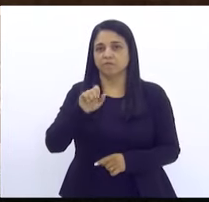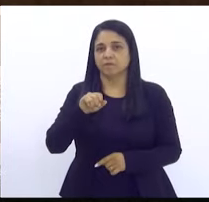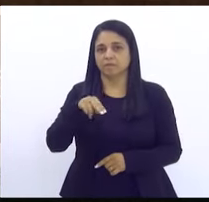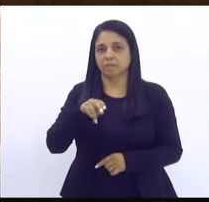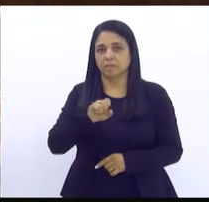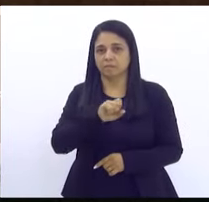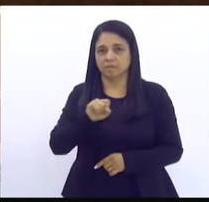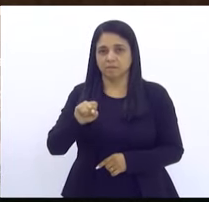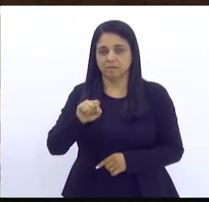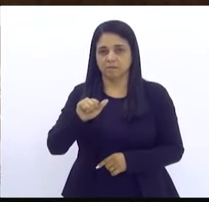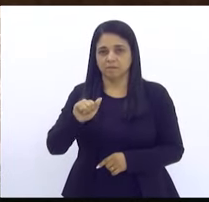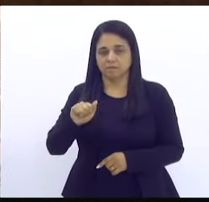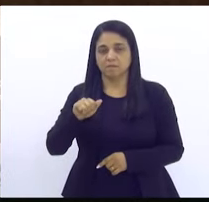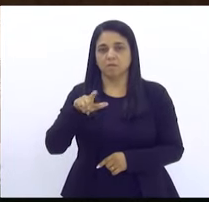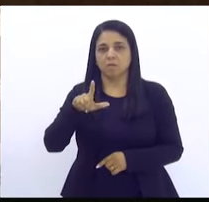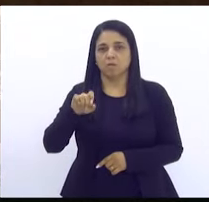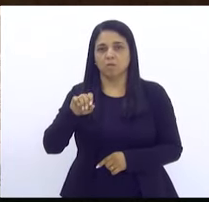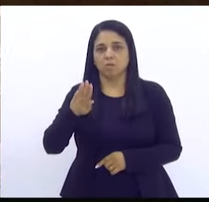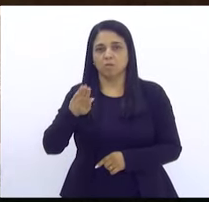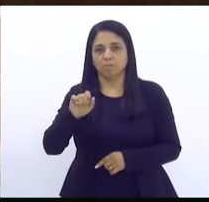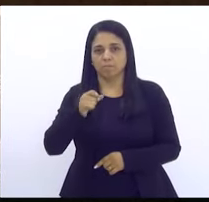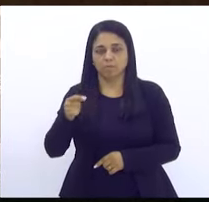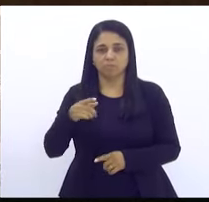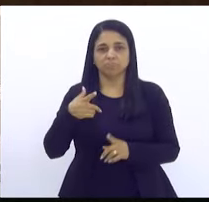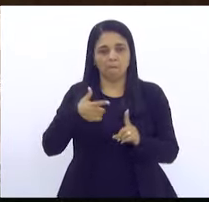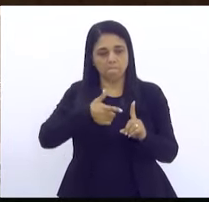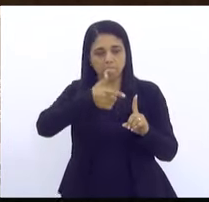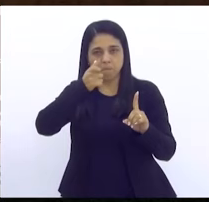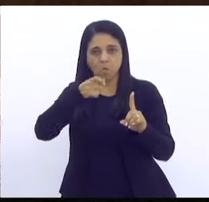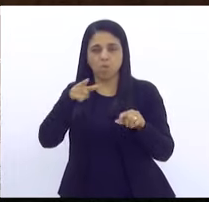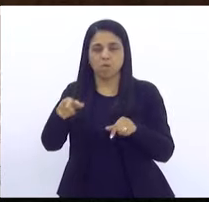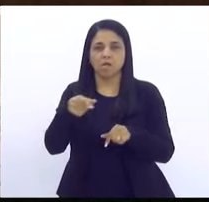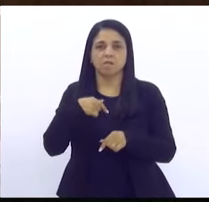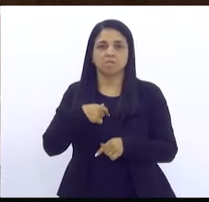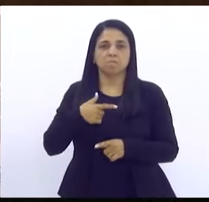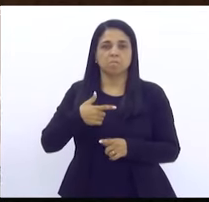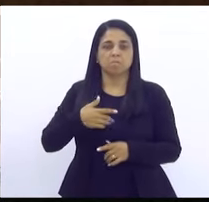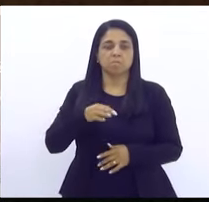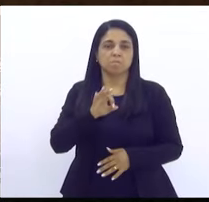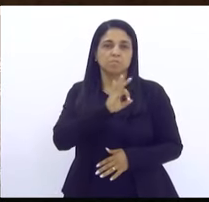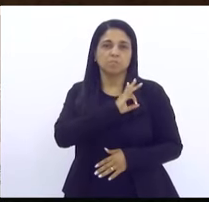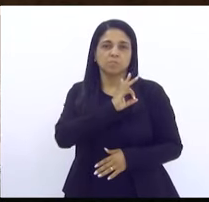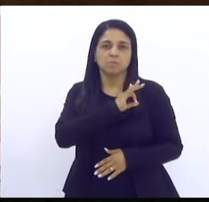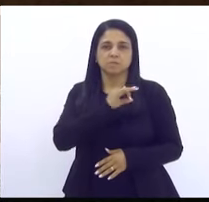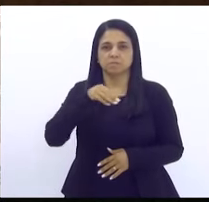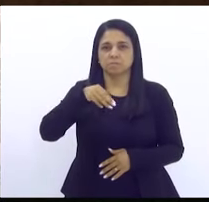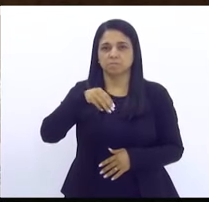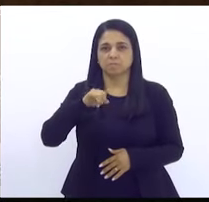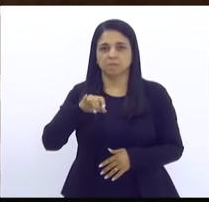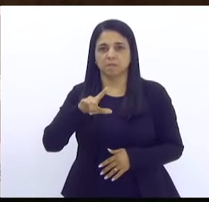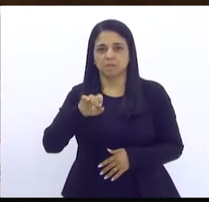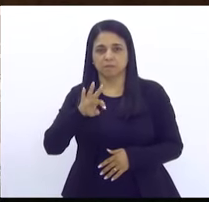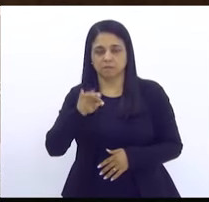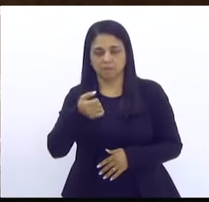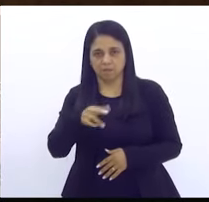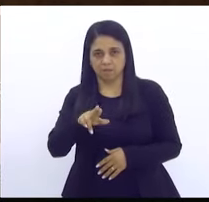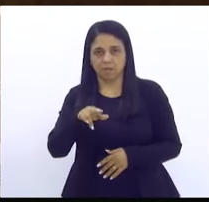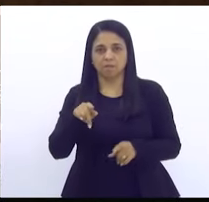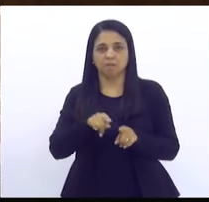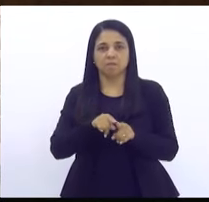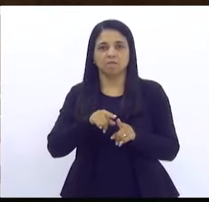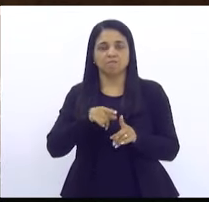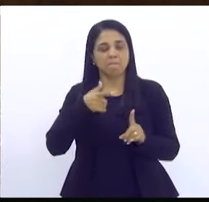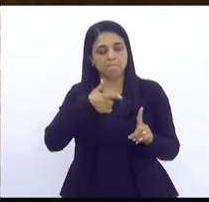assassinada lá na Zona Oeste, em Santa Cruz. Era policial, militar, ela trabalhava no serviço reservado à Polícia Militar e ela